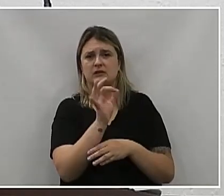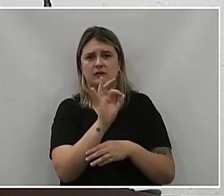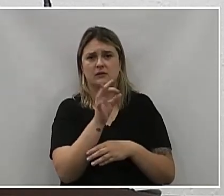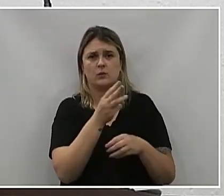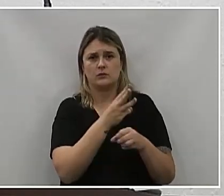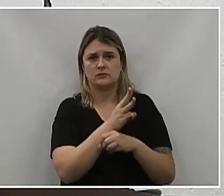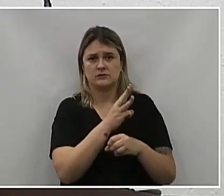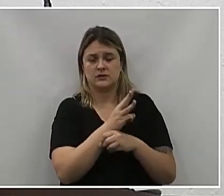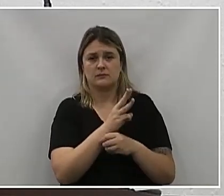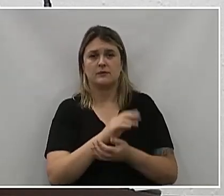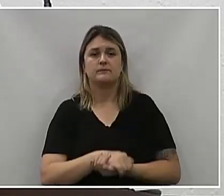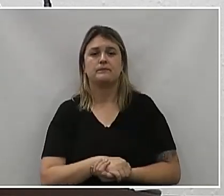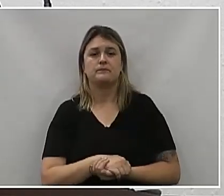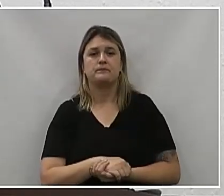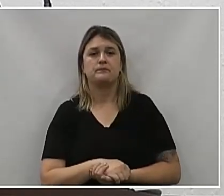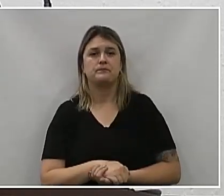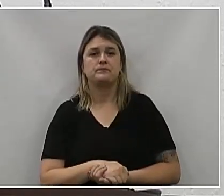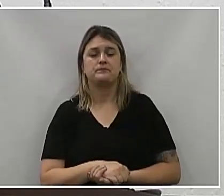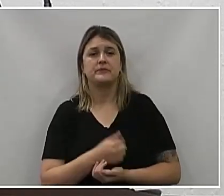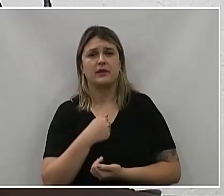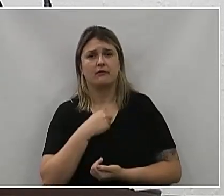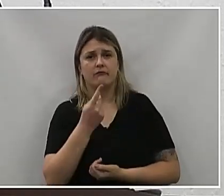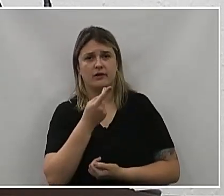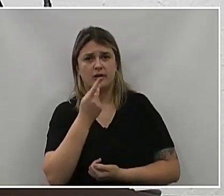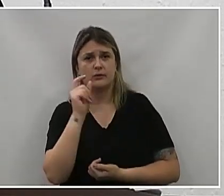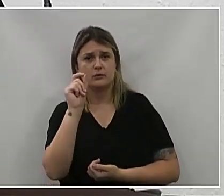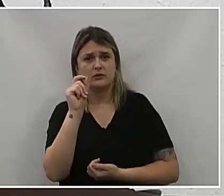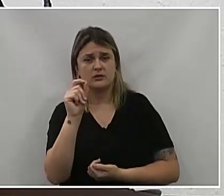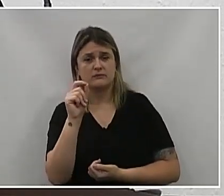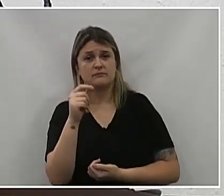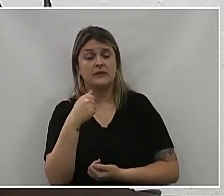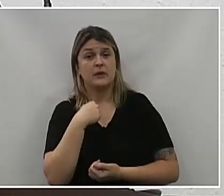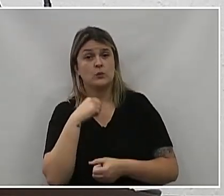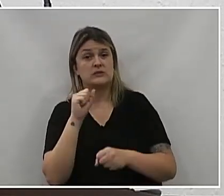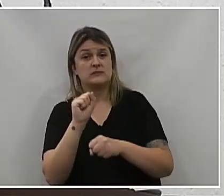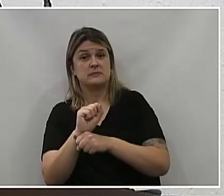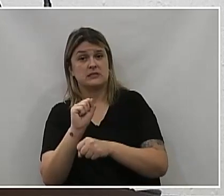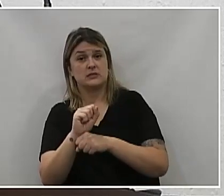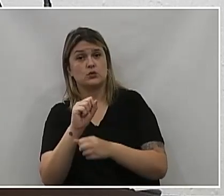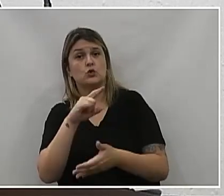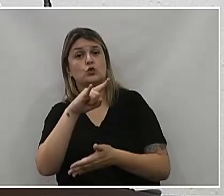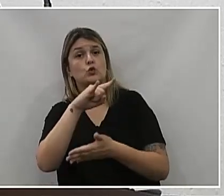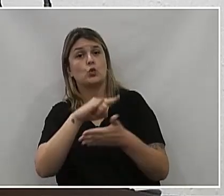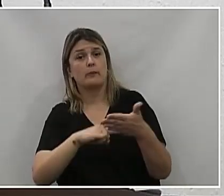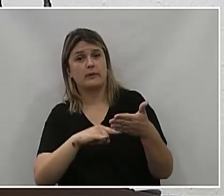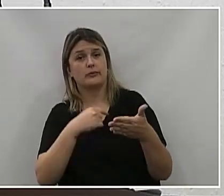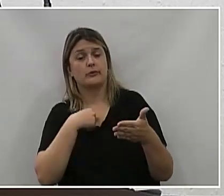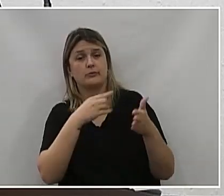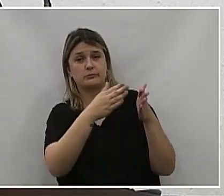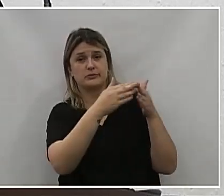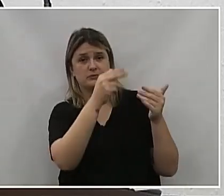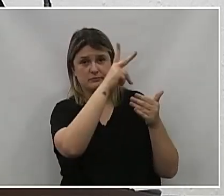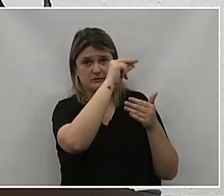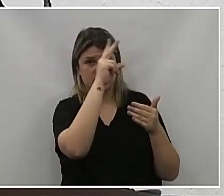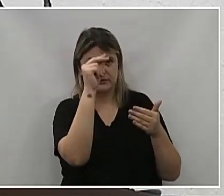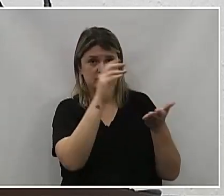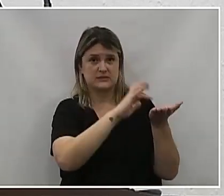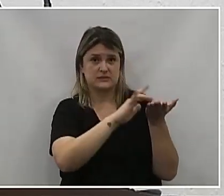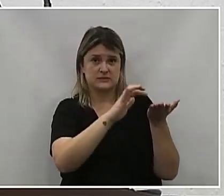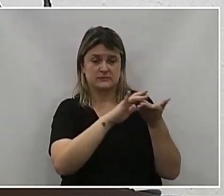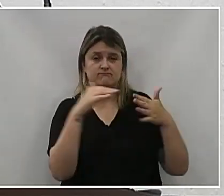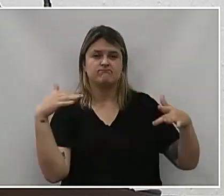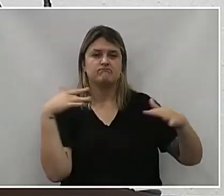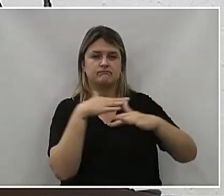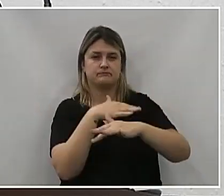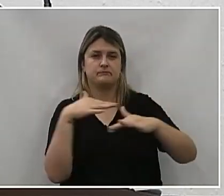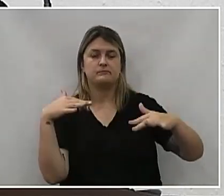WhatsApp. A única coisa que eu coloquei, eu falei o seguinte, eu estou esperando uma documentação que eu pedi para a Prefeitura e para a Secretaria de Trânsito.